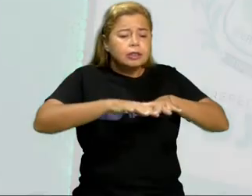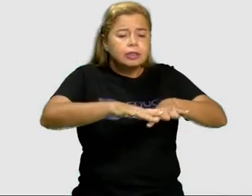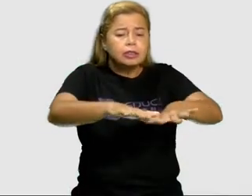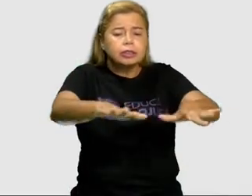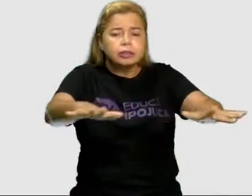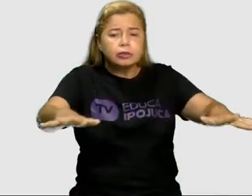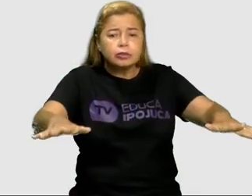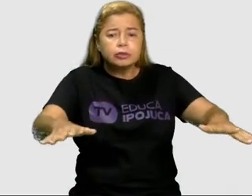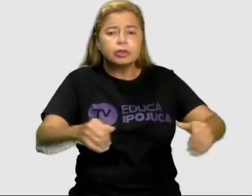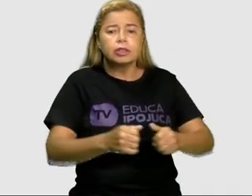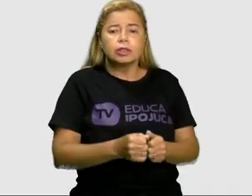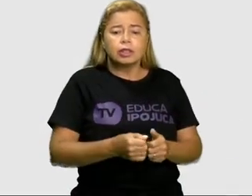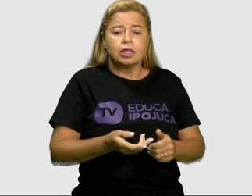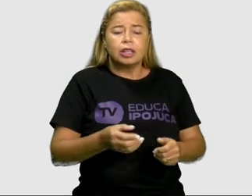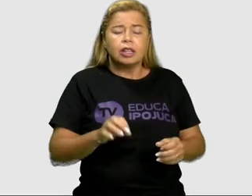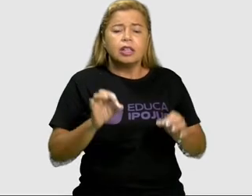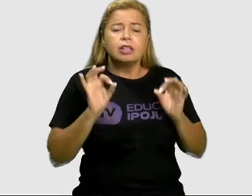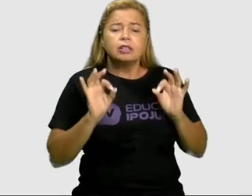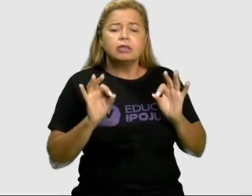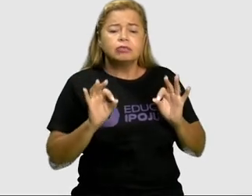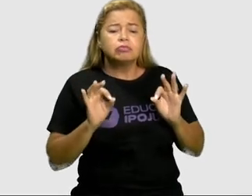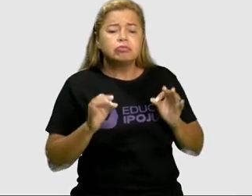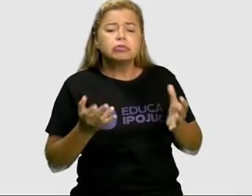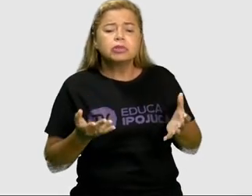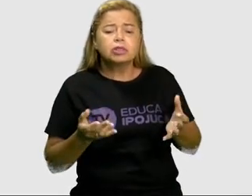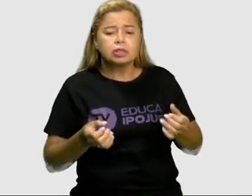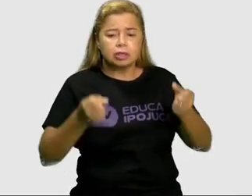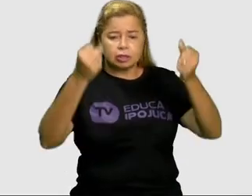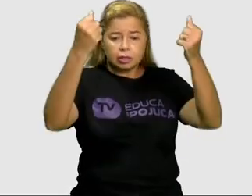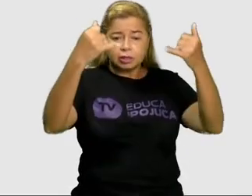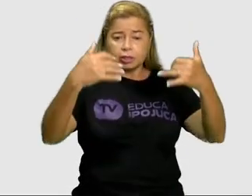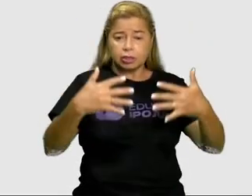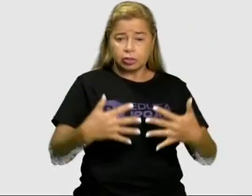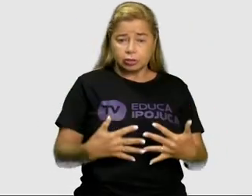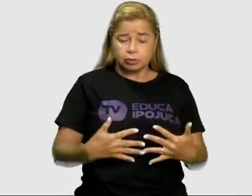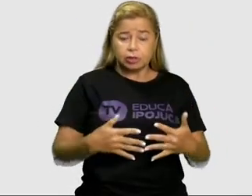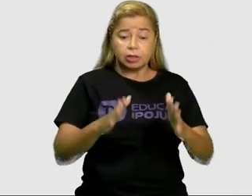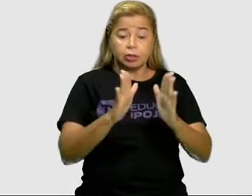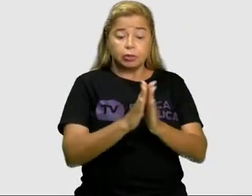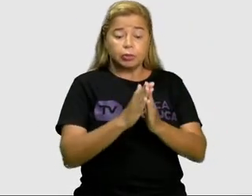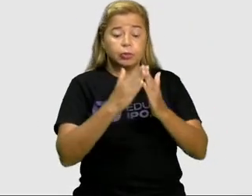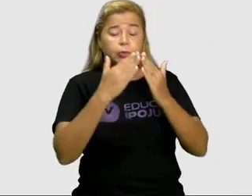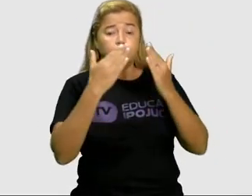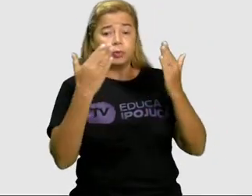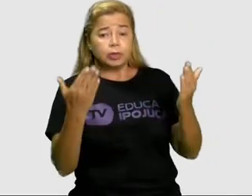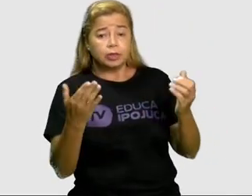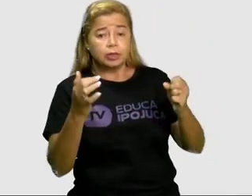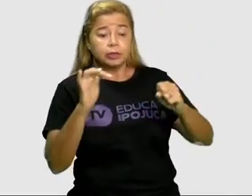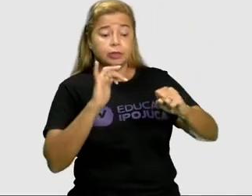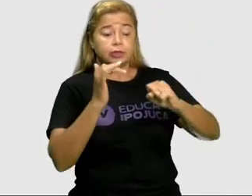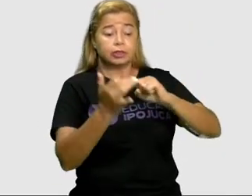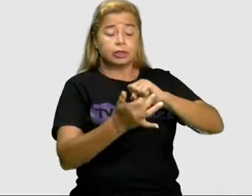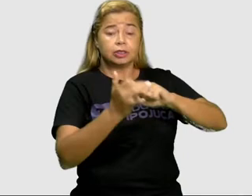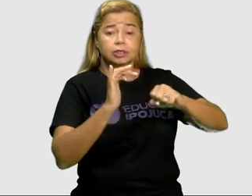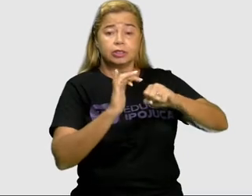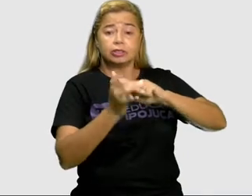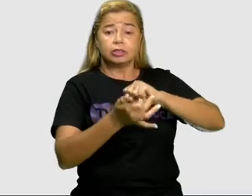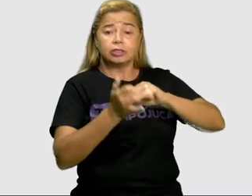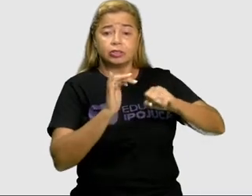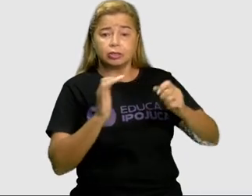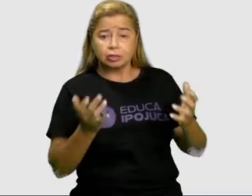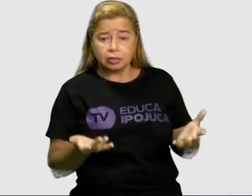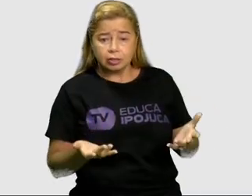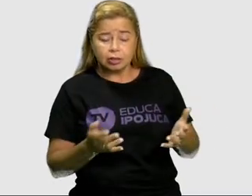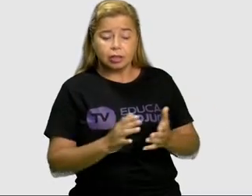livro digital gratuito me explica pandemia de coronavírus para uma criança tão